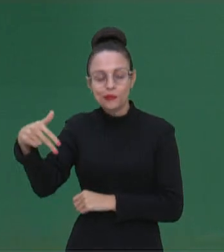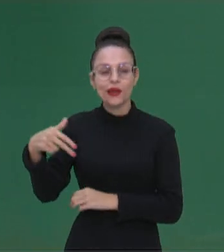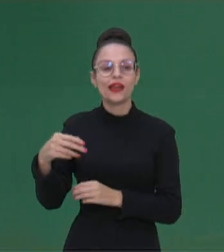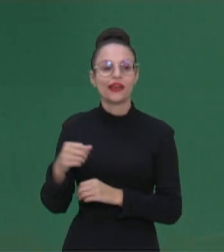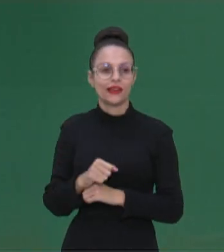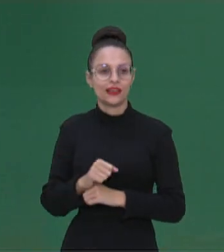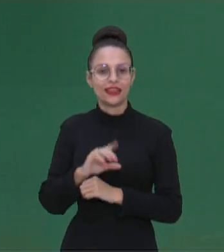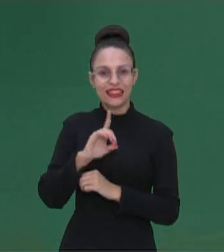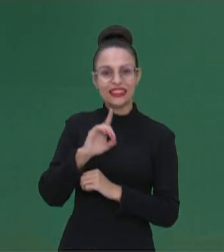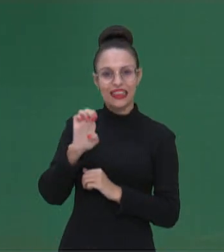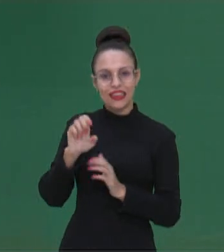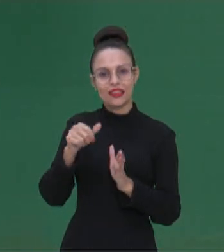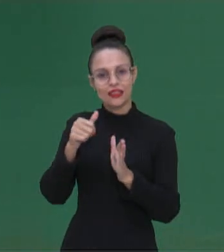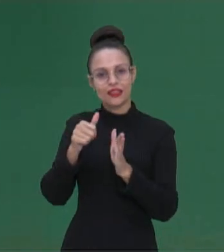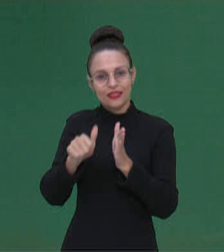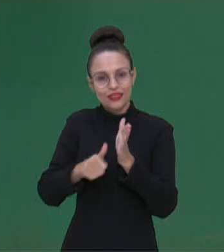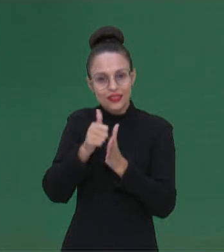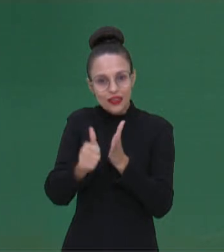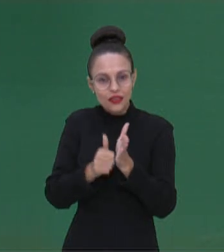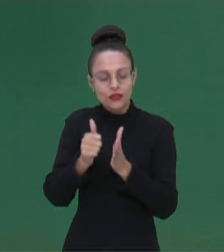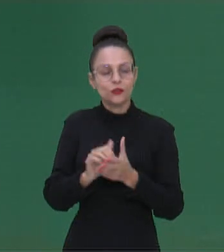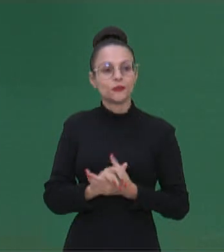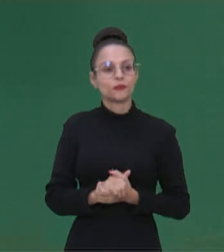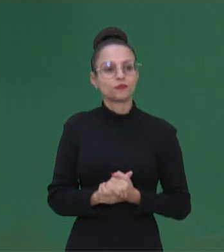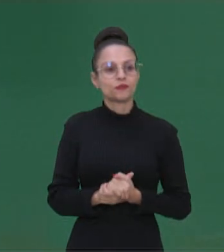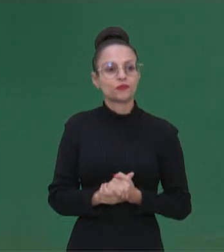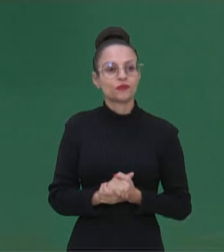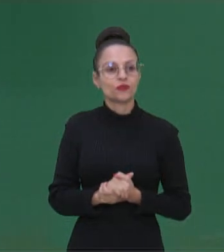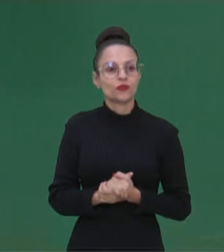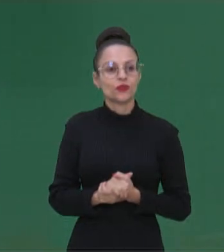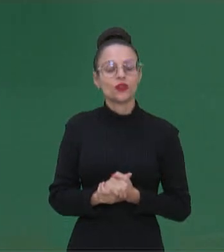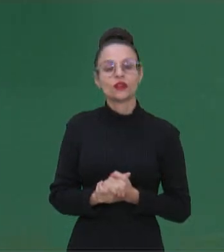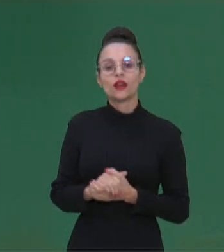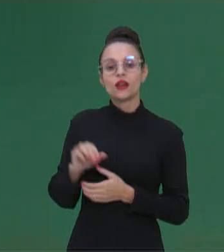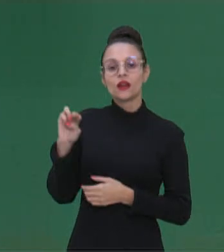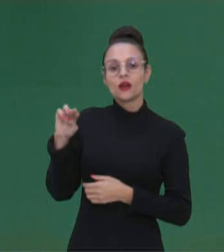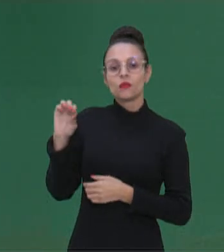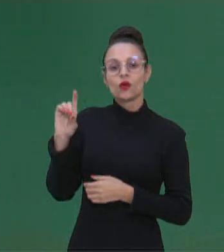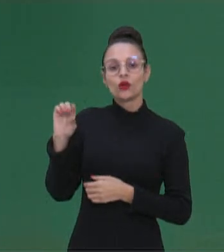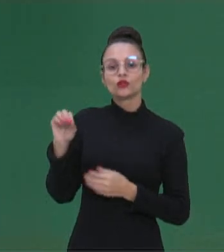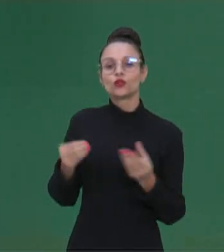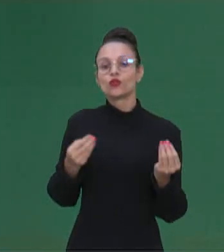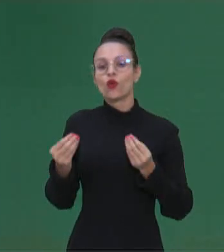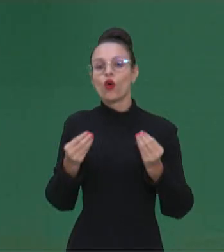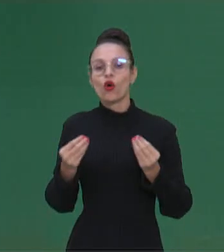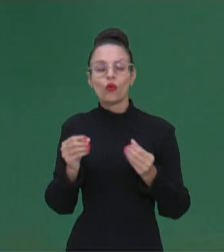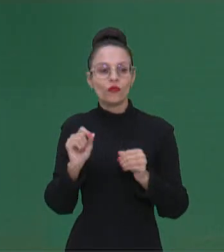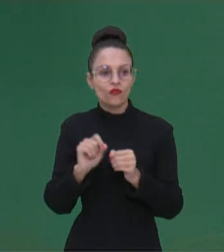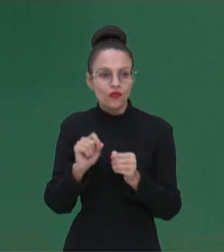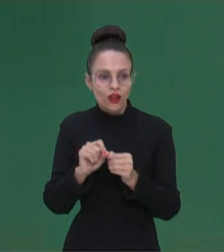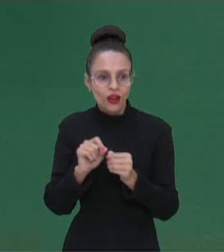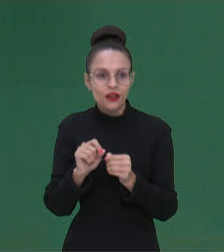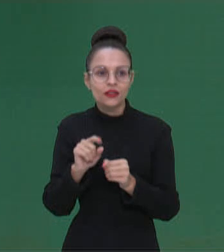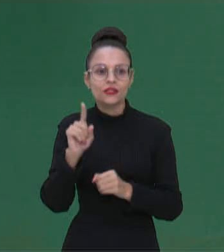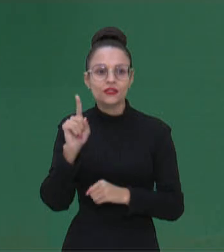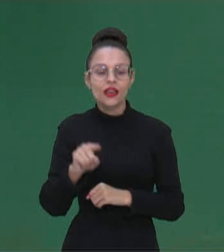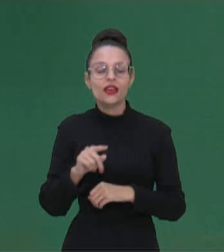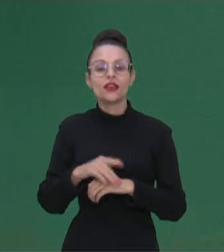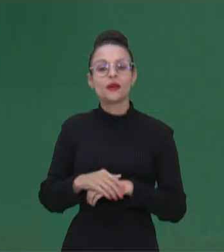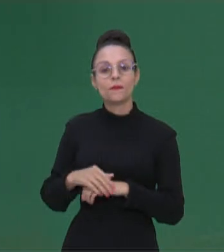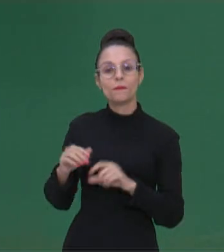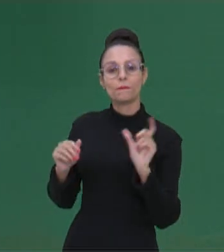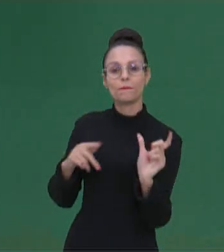de trem, de bicicleta, é o meio, tá? O modo é como algo vai ser feito. Então, a decisão